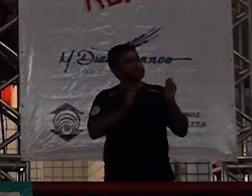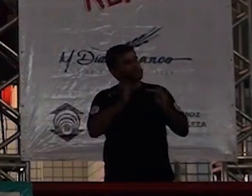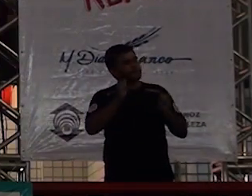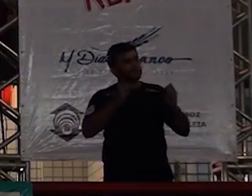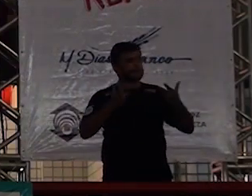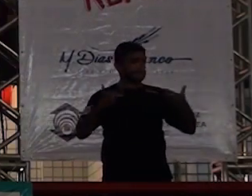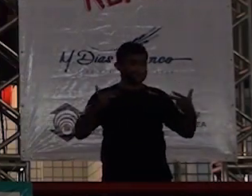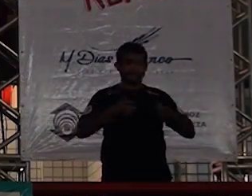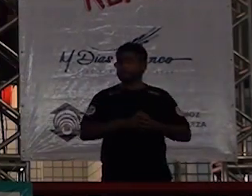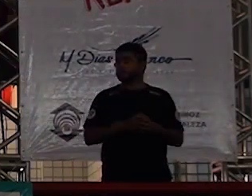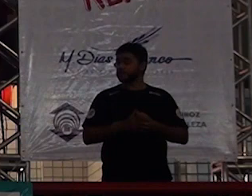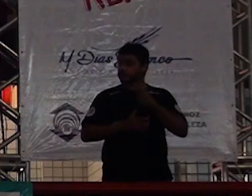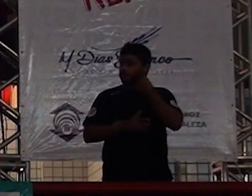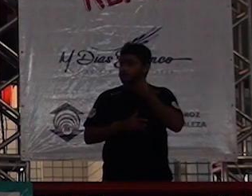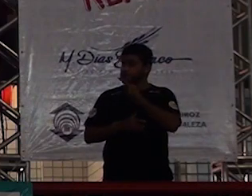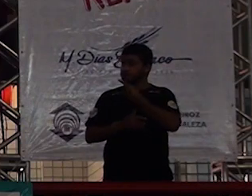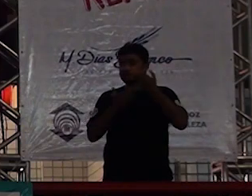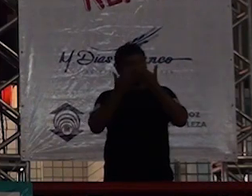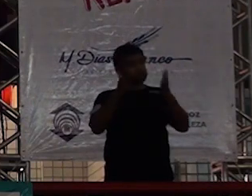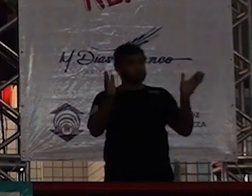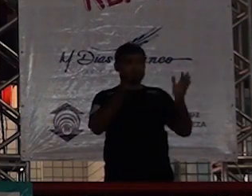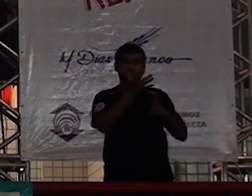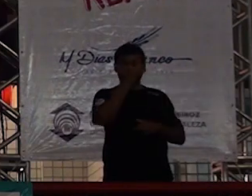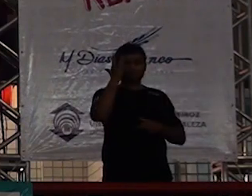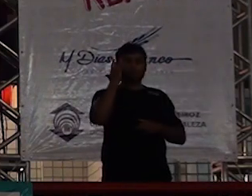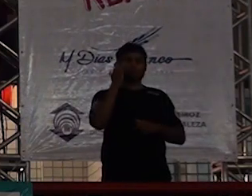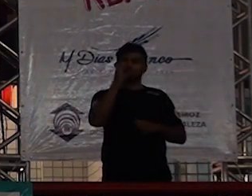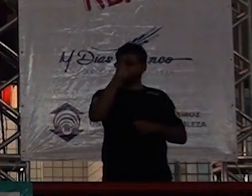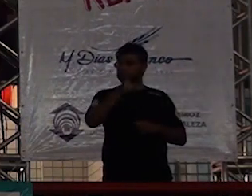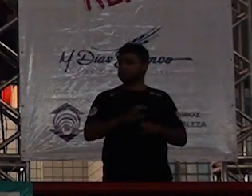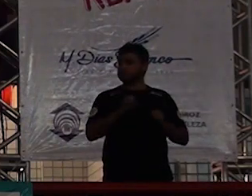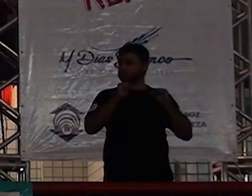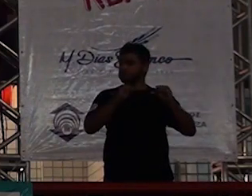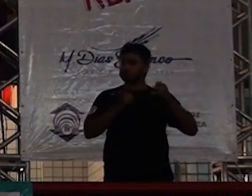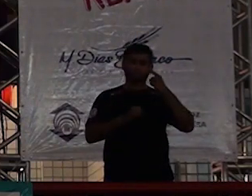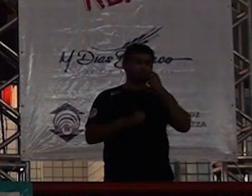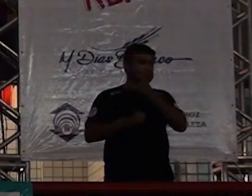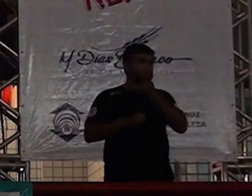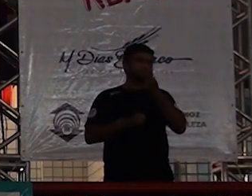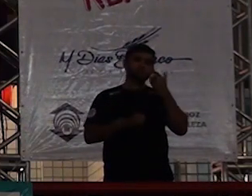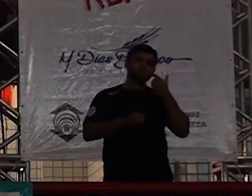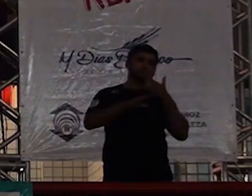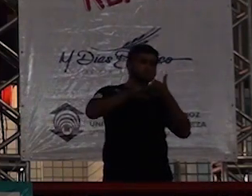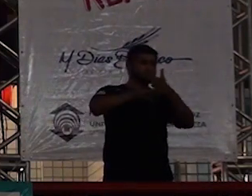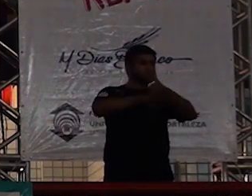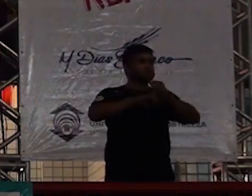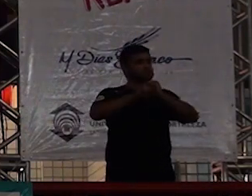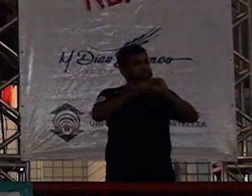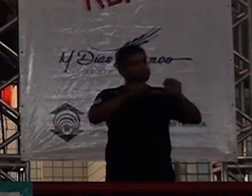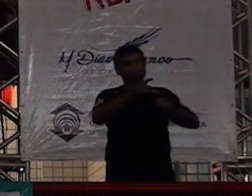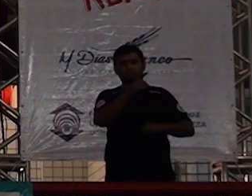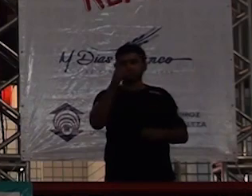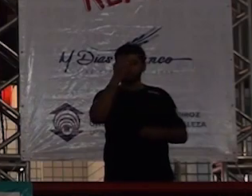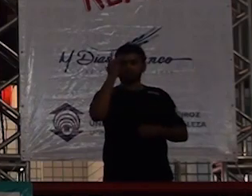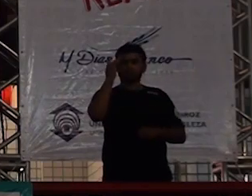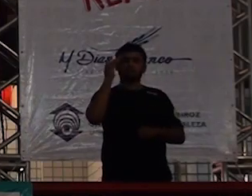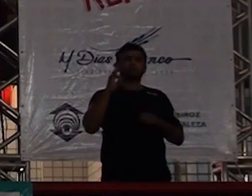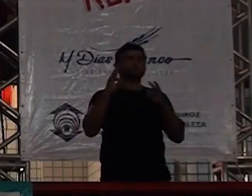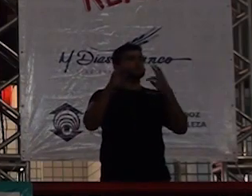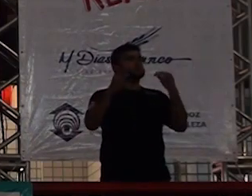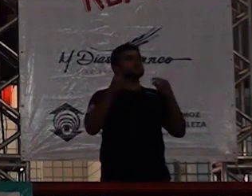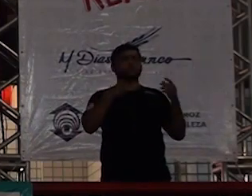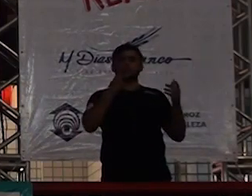A Vila Cidadã será um espaço aberto ao público, com acesso gratuito, criado para garantir a participação da sociedade em